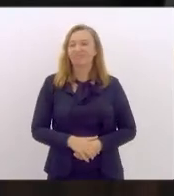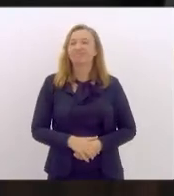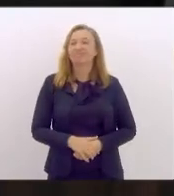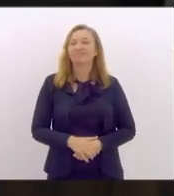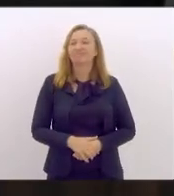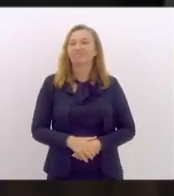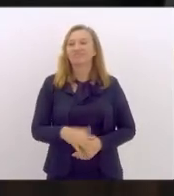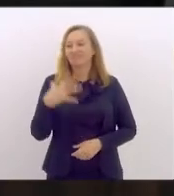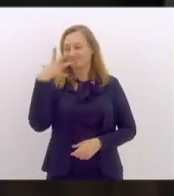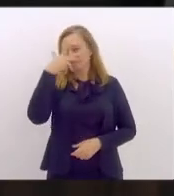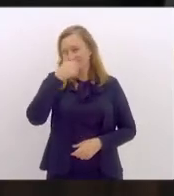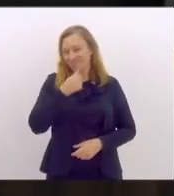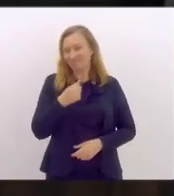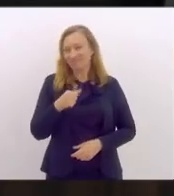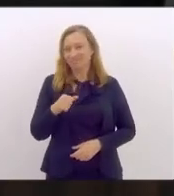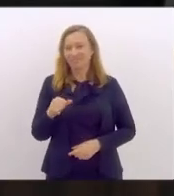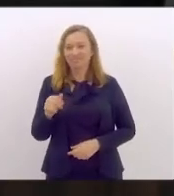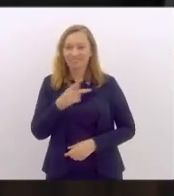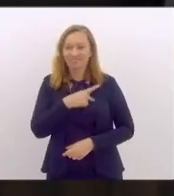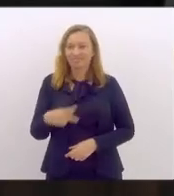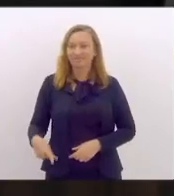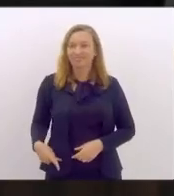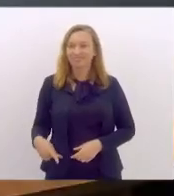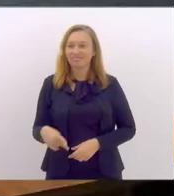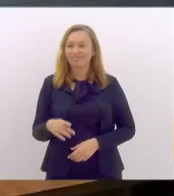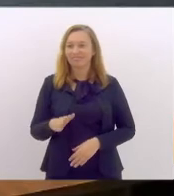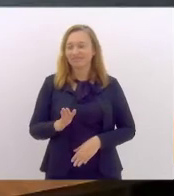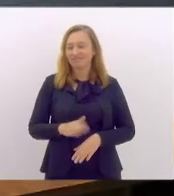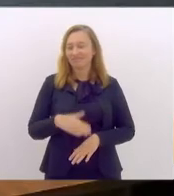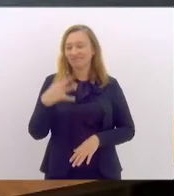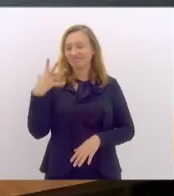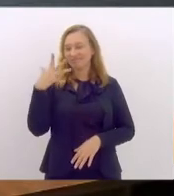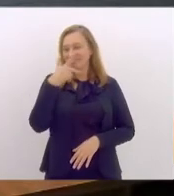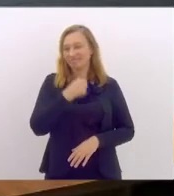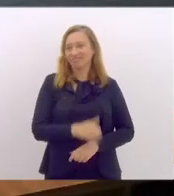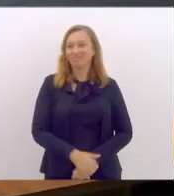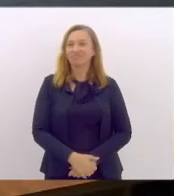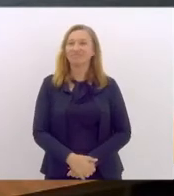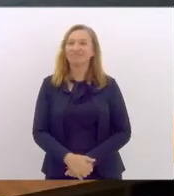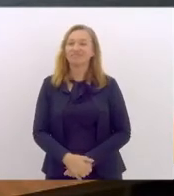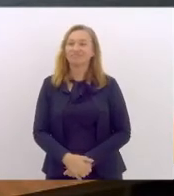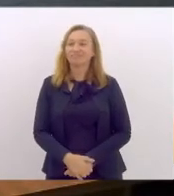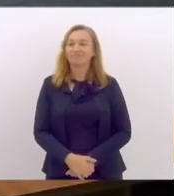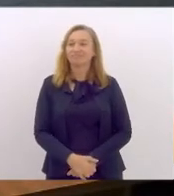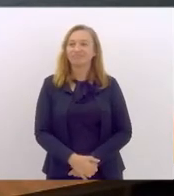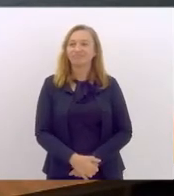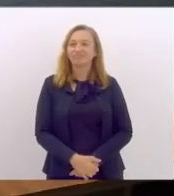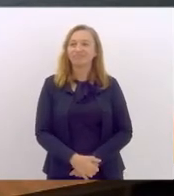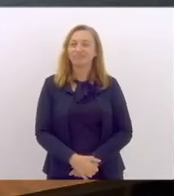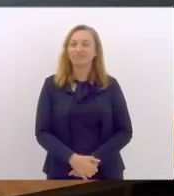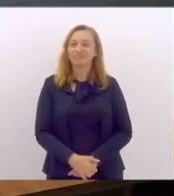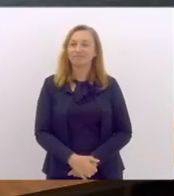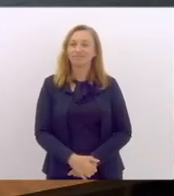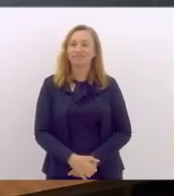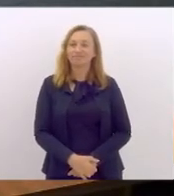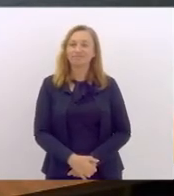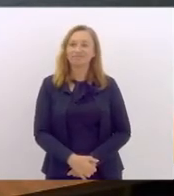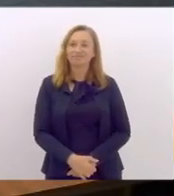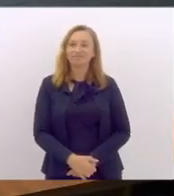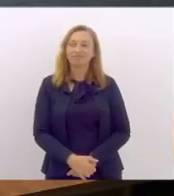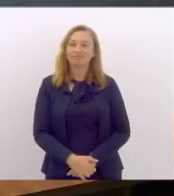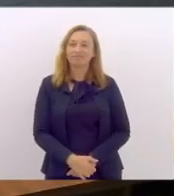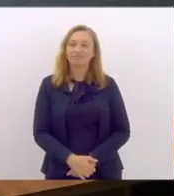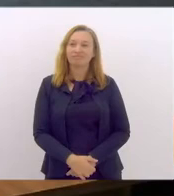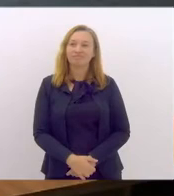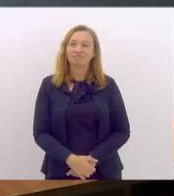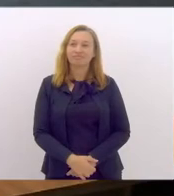tá linda hein Presidente nunca mais bronzeadinho tá lindo de vermelho eu tenho até